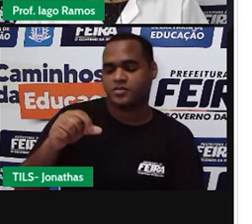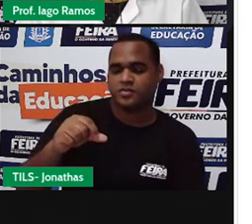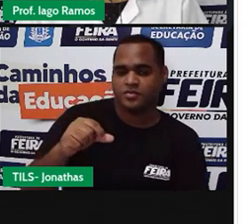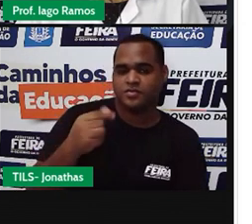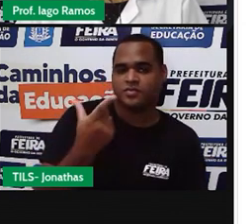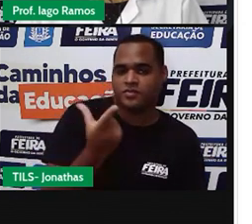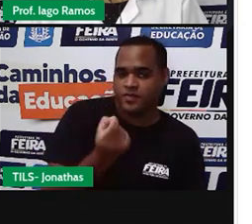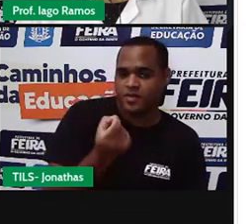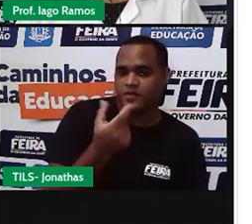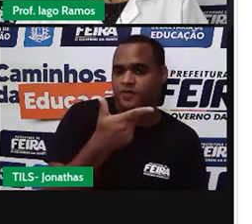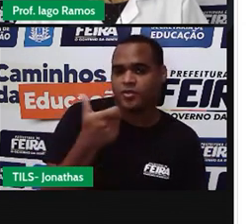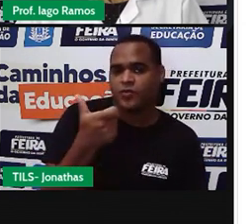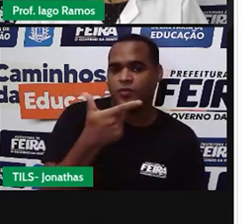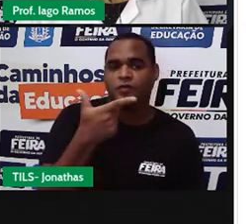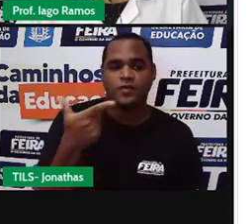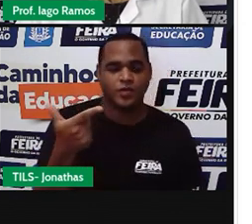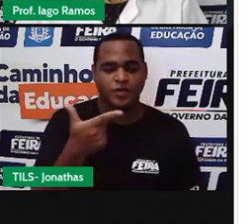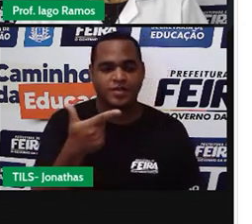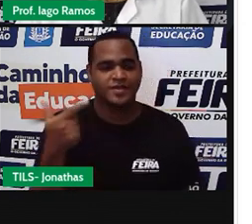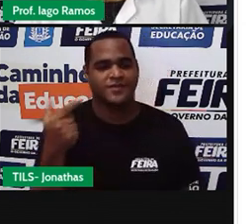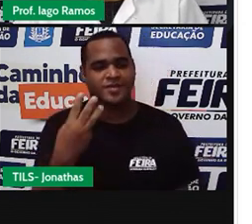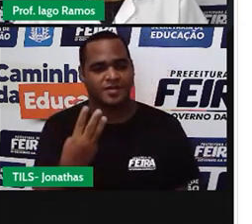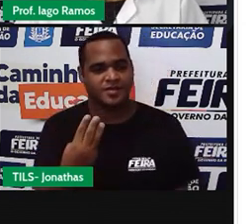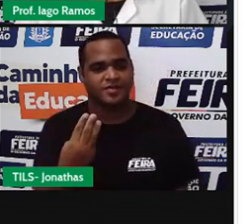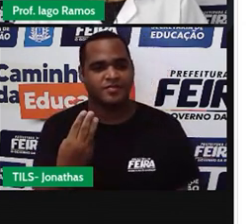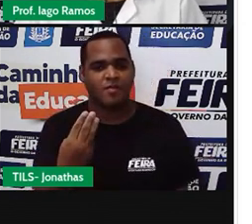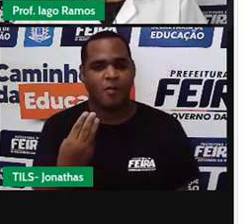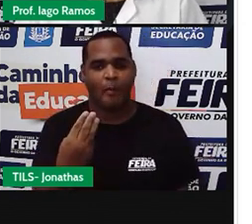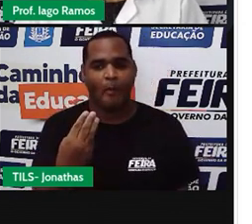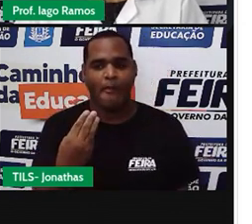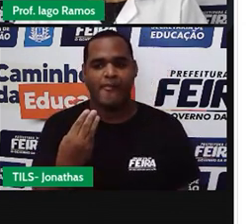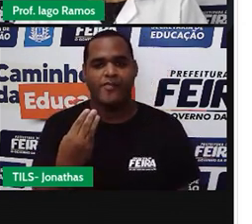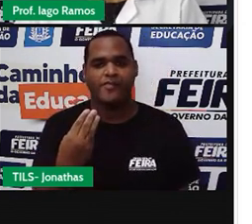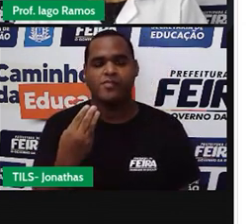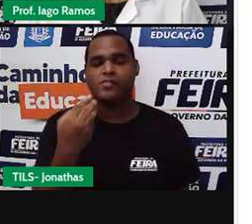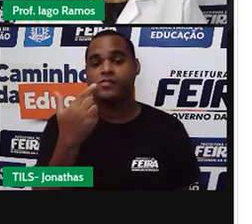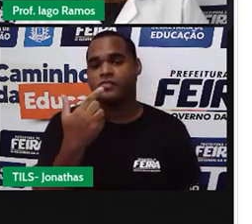20 21 22 23 24